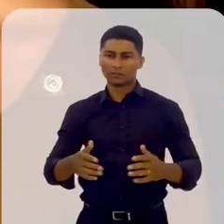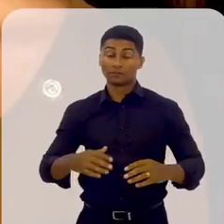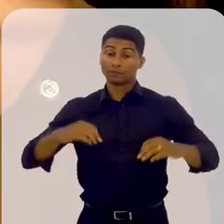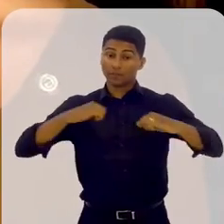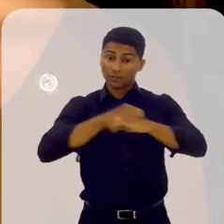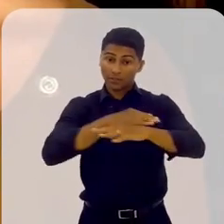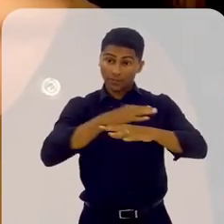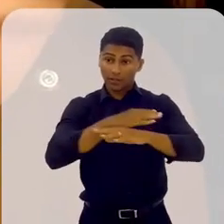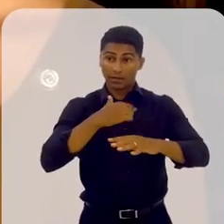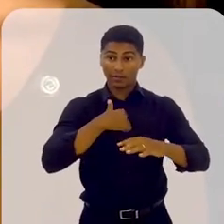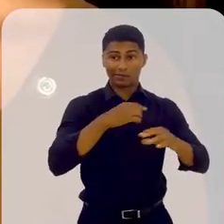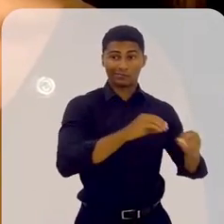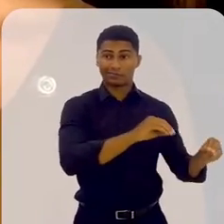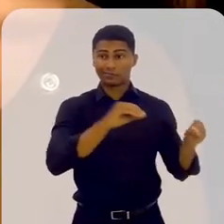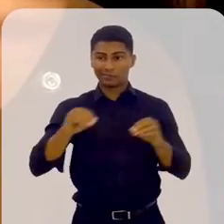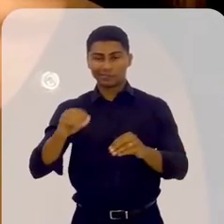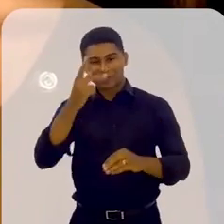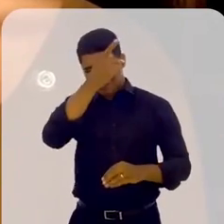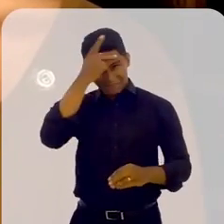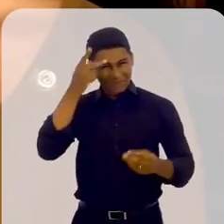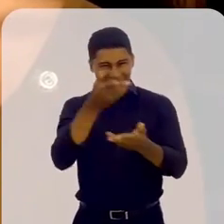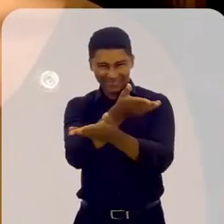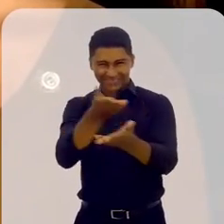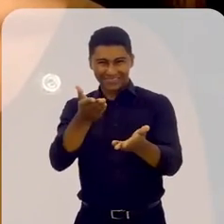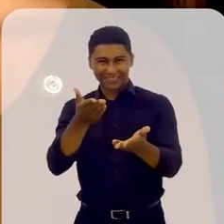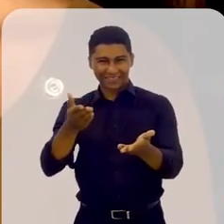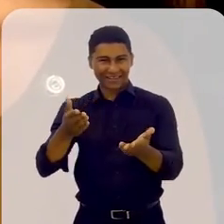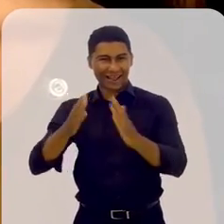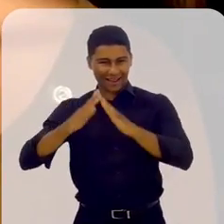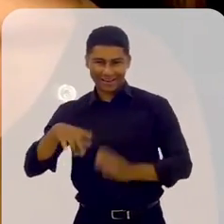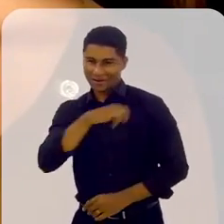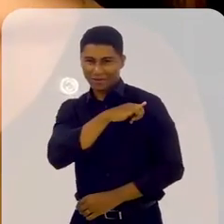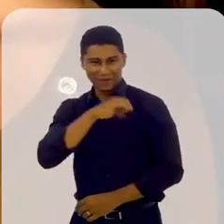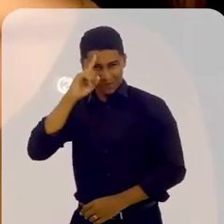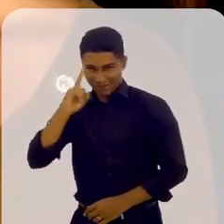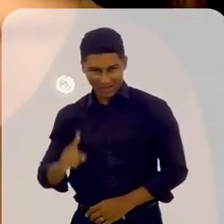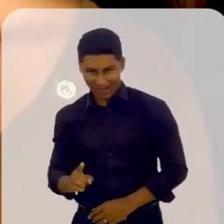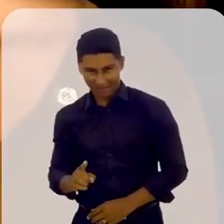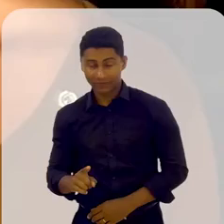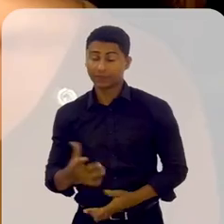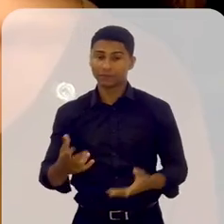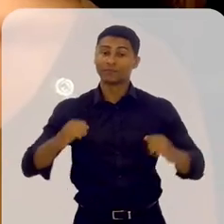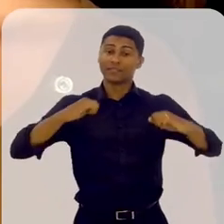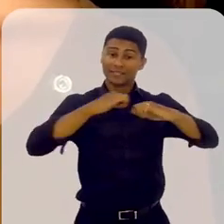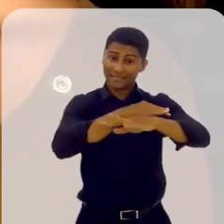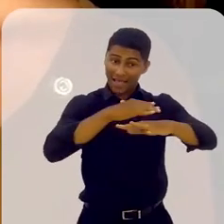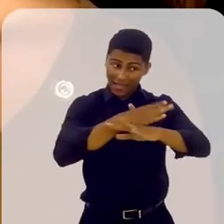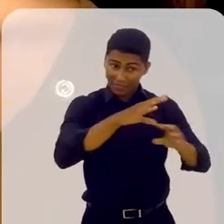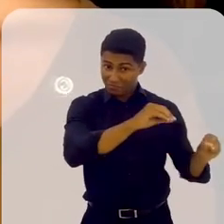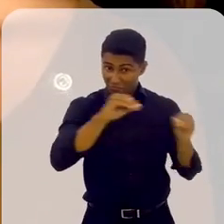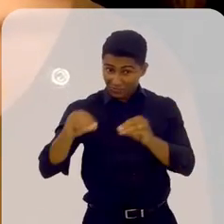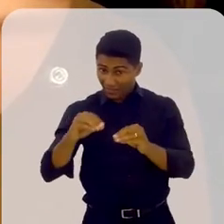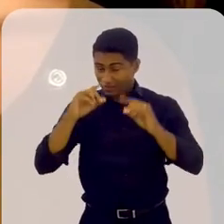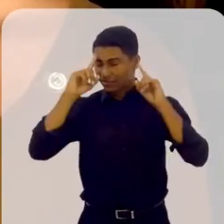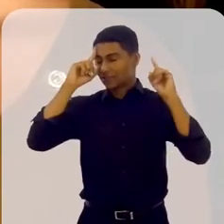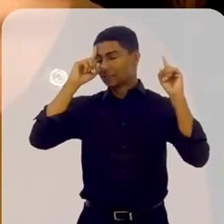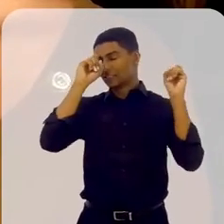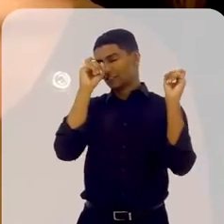sair da sua cidade, isso é uma coisa, outra coisa que carioca não tem noção, sair da sua cidade é um perrenguinho,